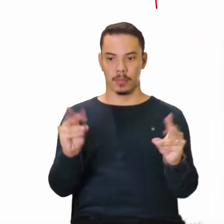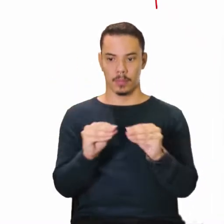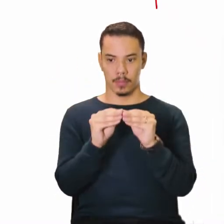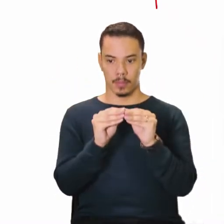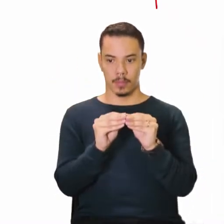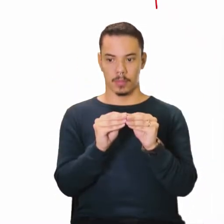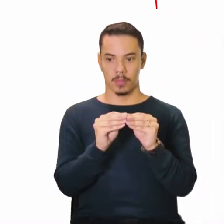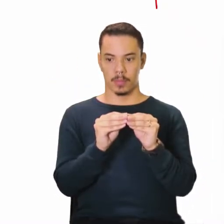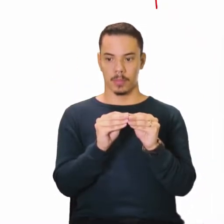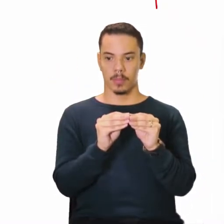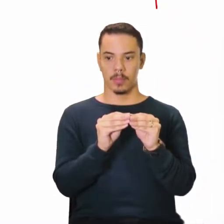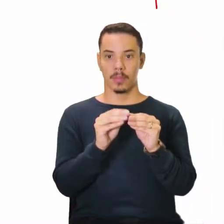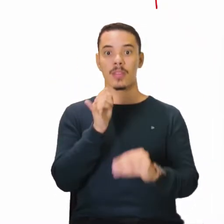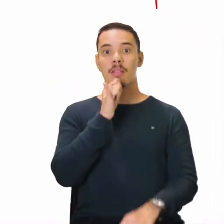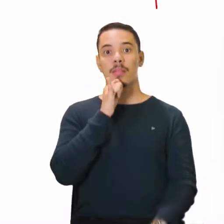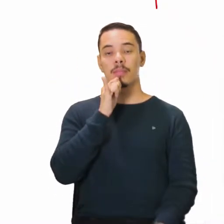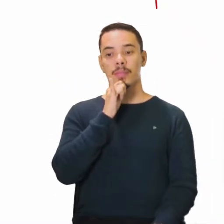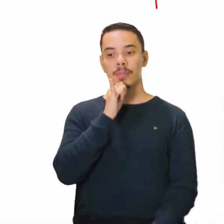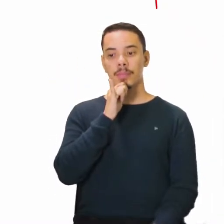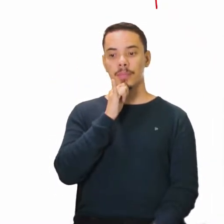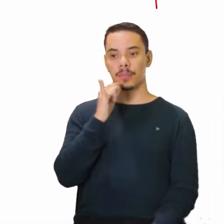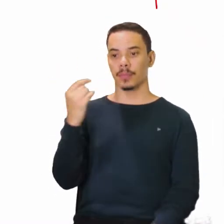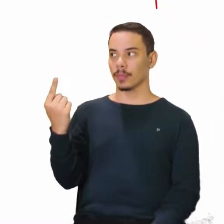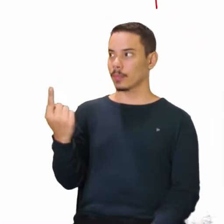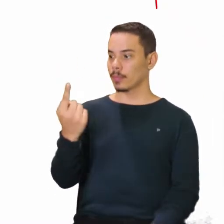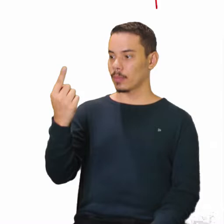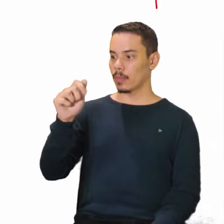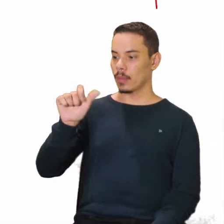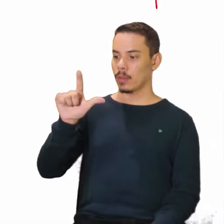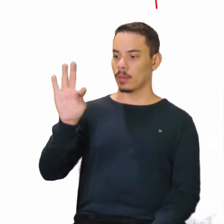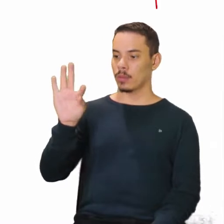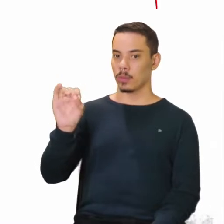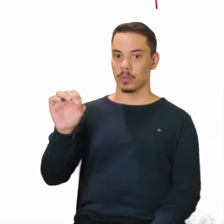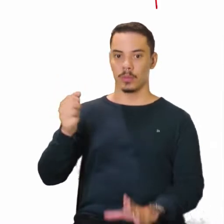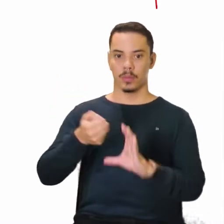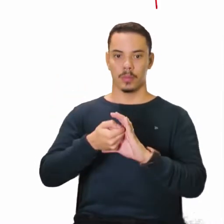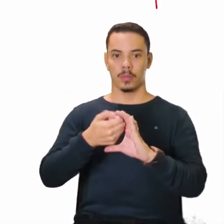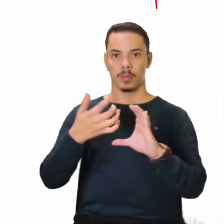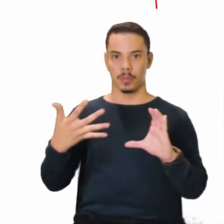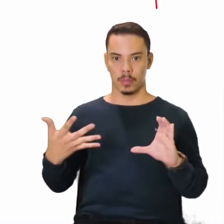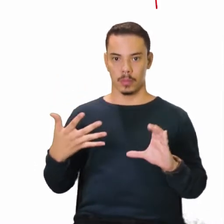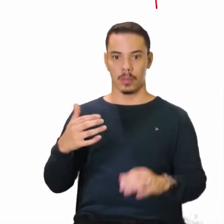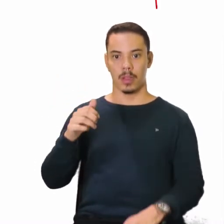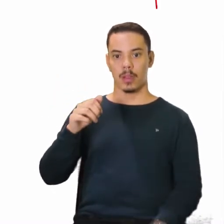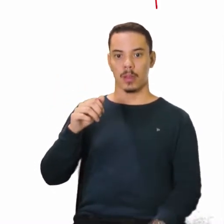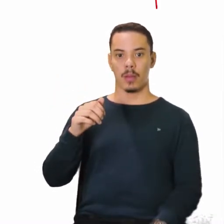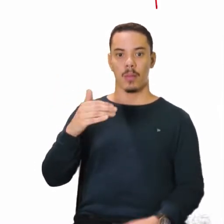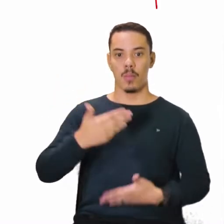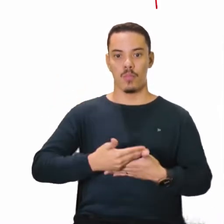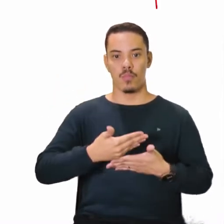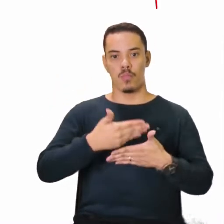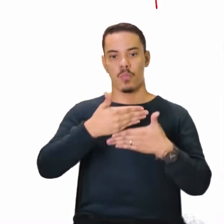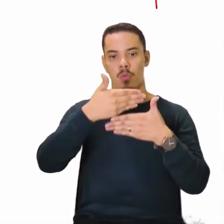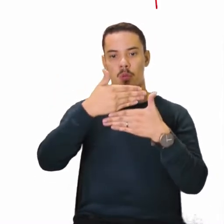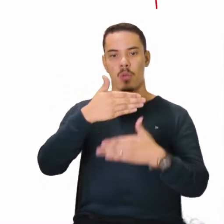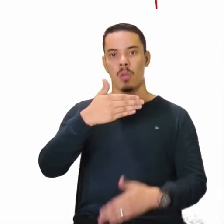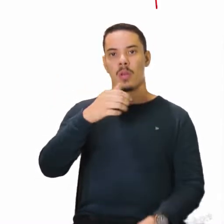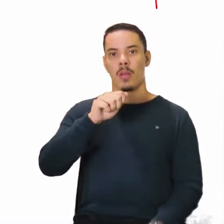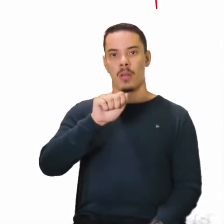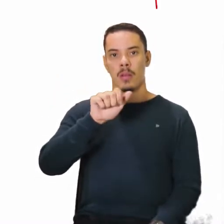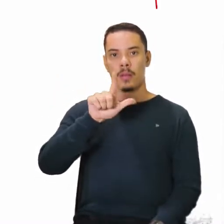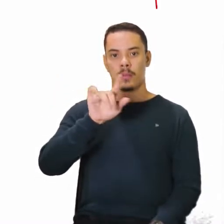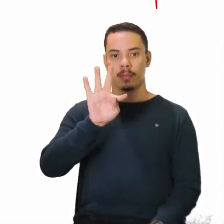um exemplo com o termo alto, ou seja, com essa característica, né? Alto, veja que nós temos aqui